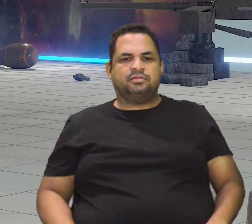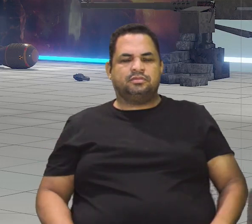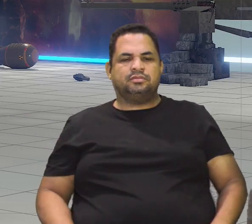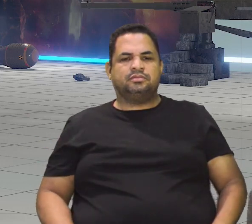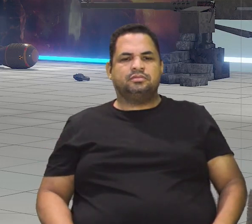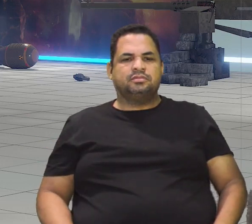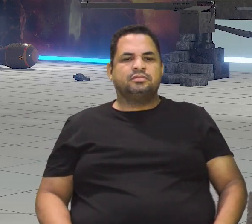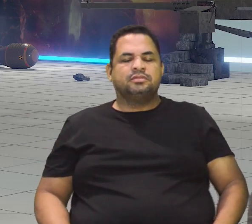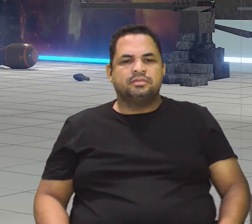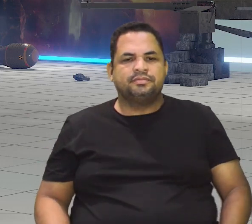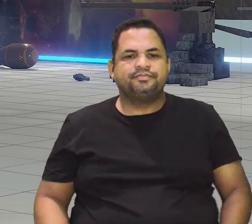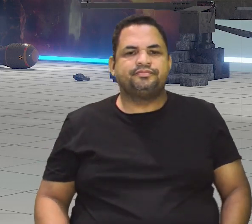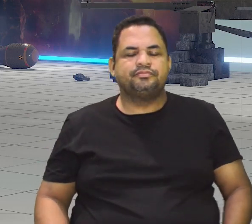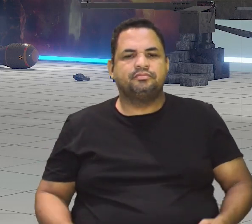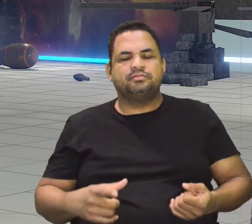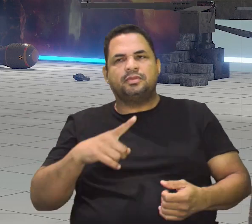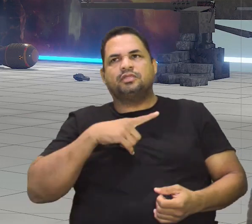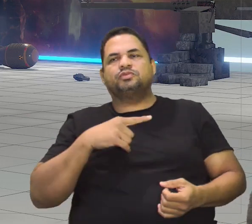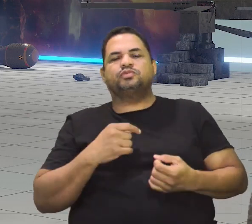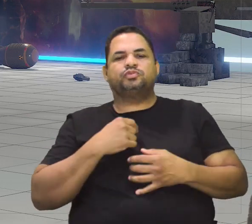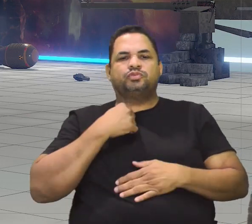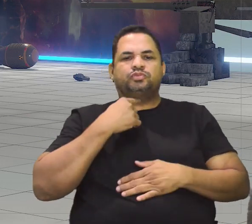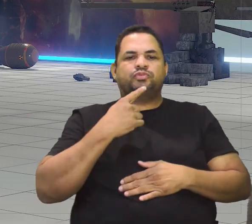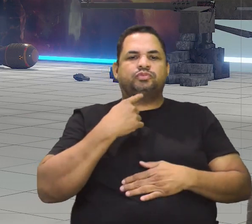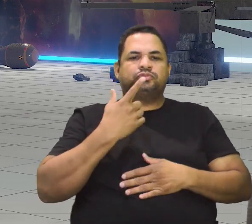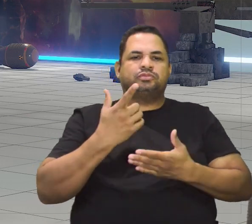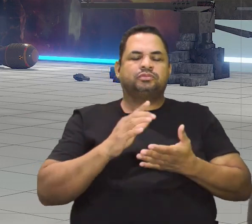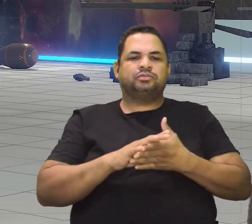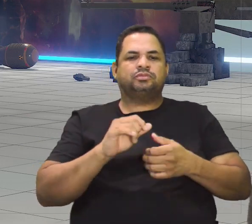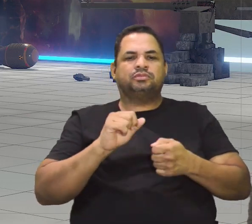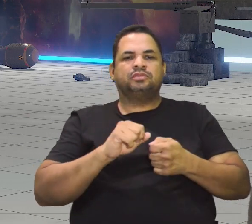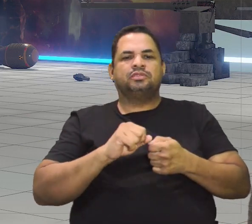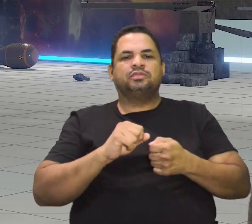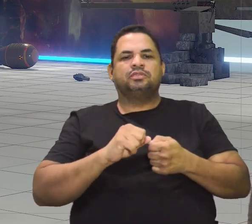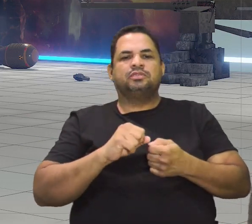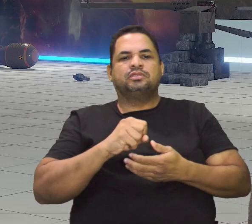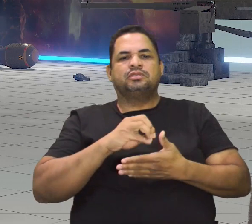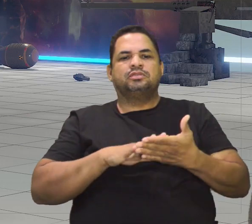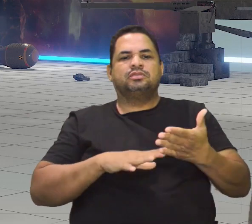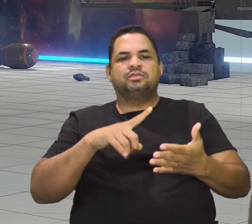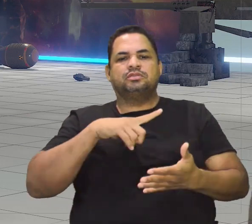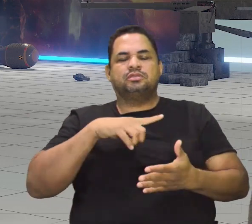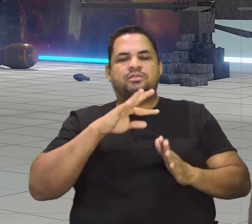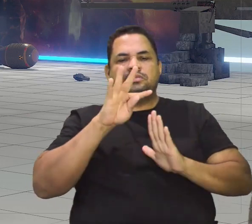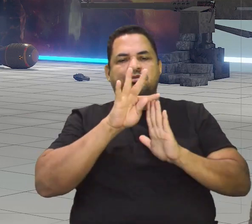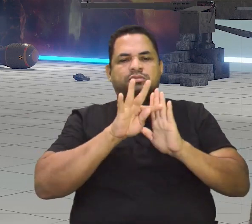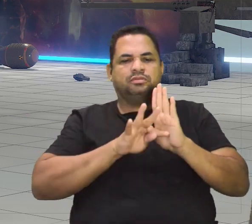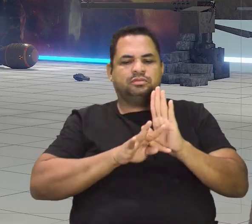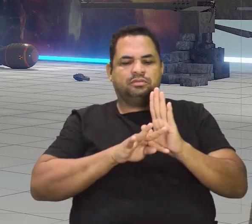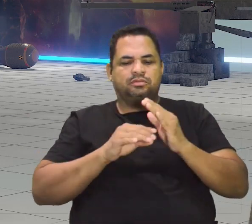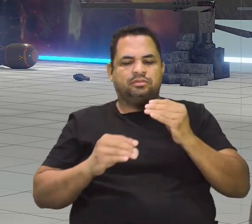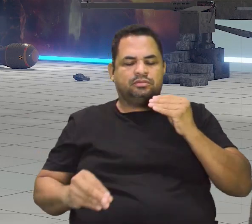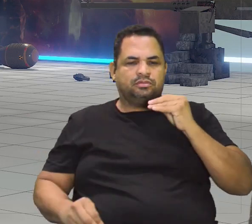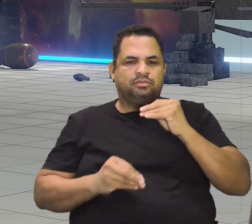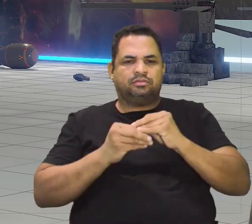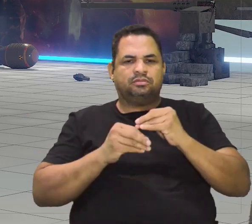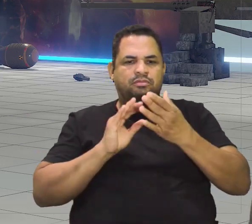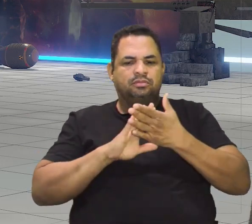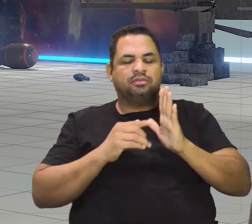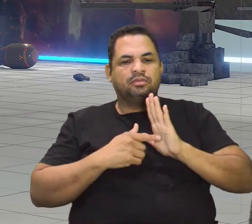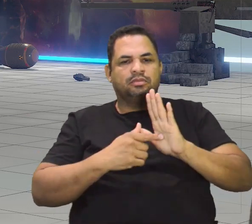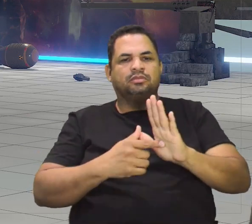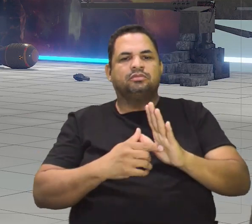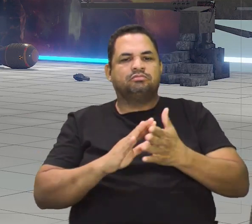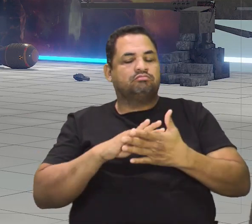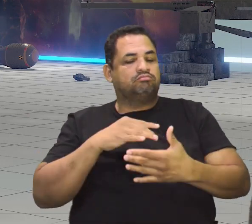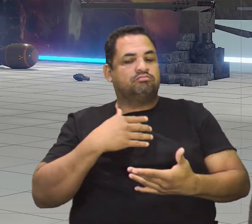passar algumas dúvidas e tudo, enquanto vocês estão fazendo a atividade. Lembrando que tem um texto complementar. Lembra do texto complementar que eu passei para vocês? Não deixe